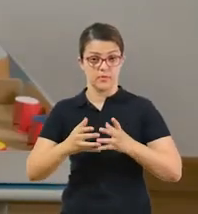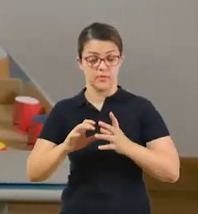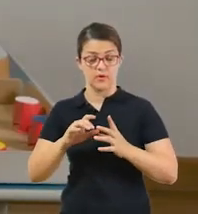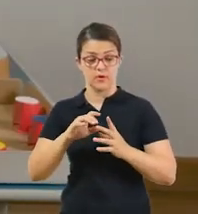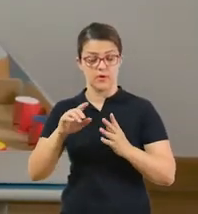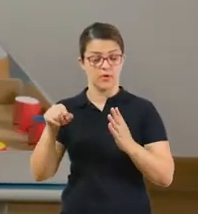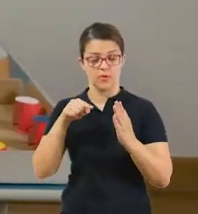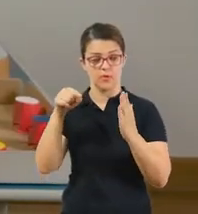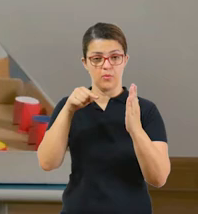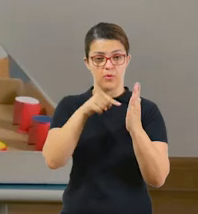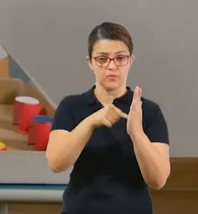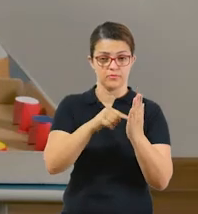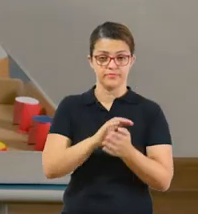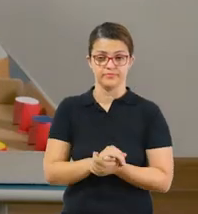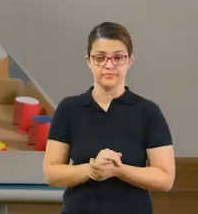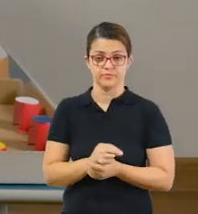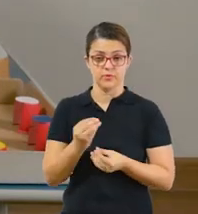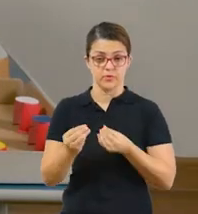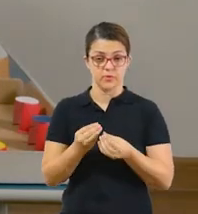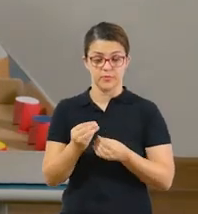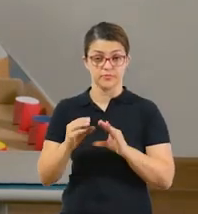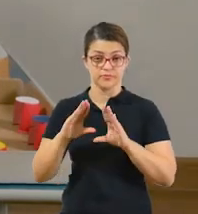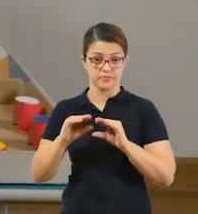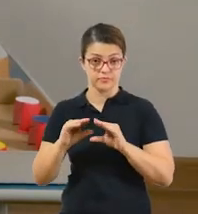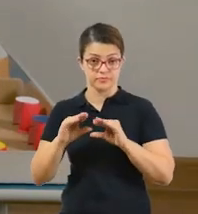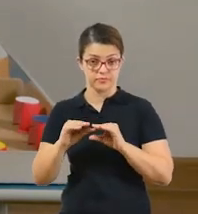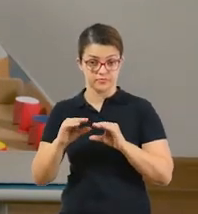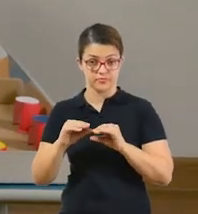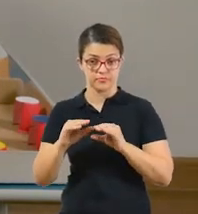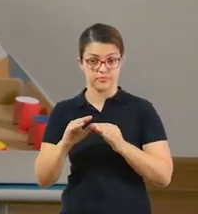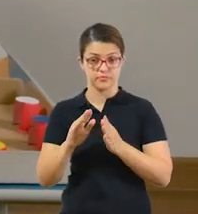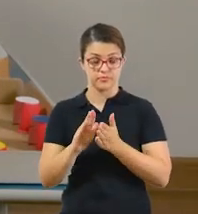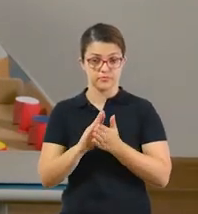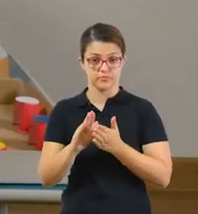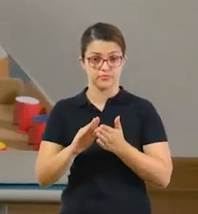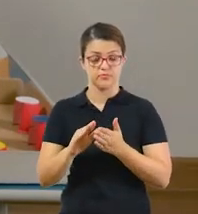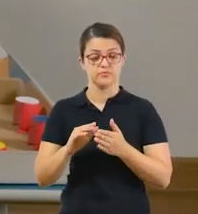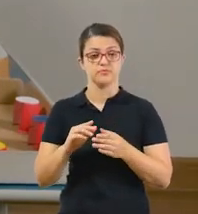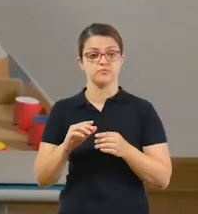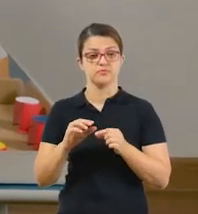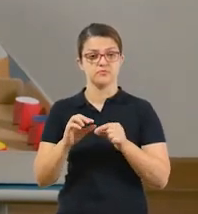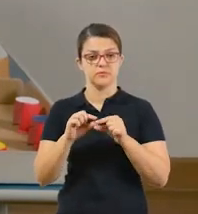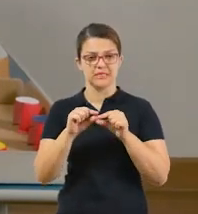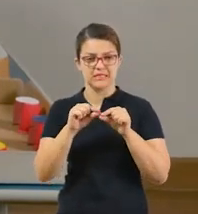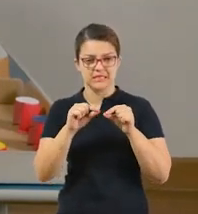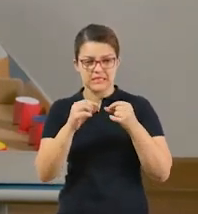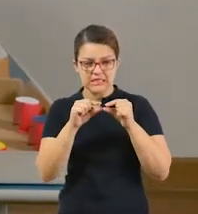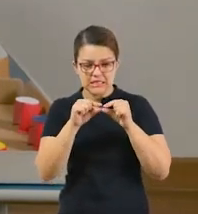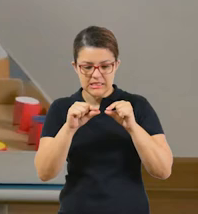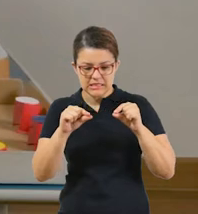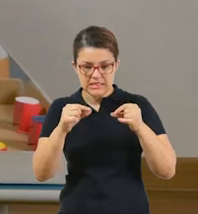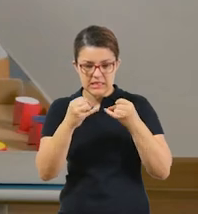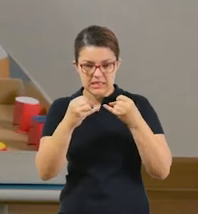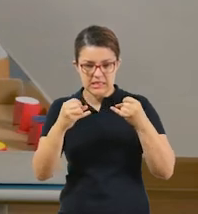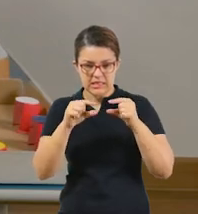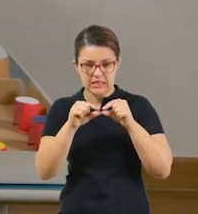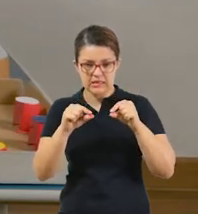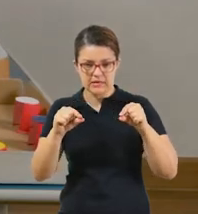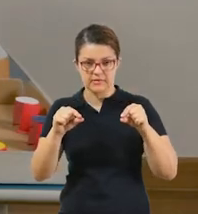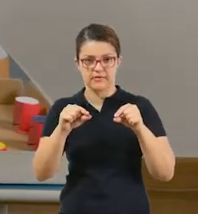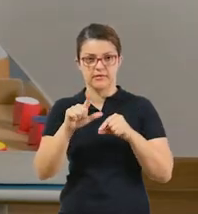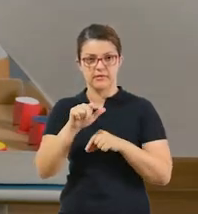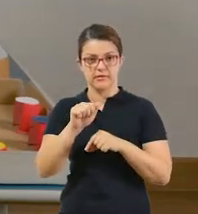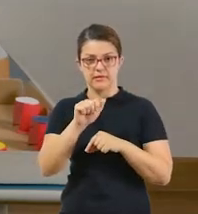ao alvo. Então, para fazer as bolinhas, eu separei aqui algodão, bolinha de lã, e tem